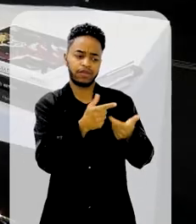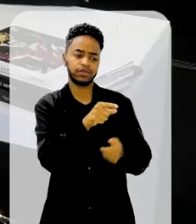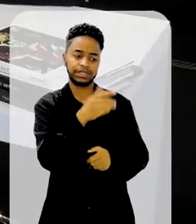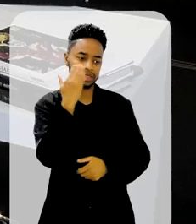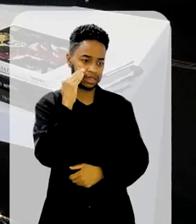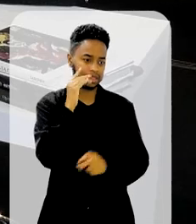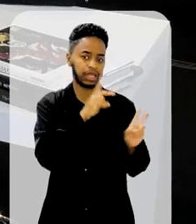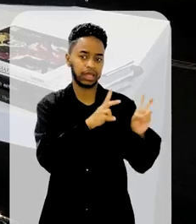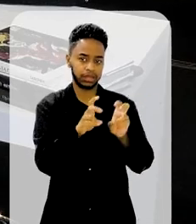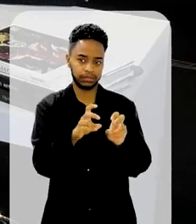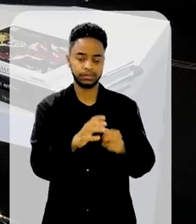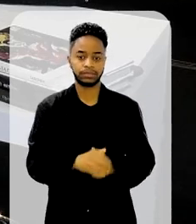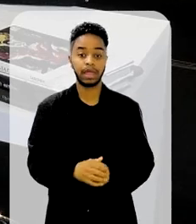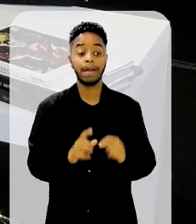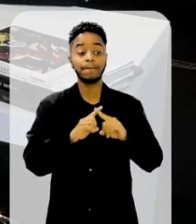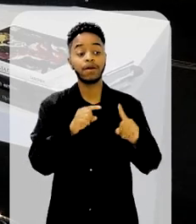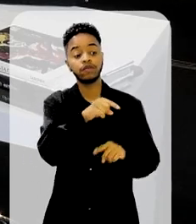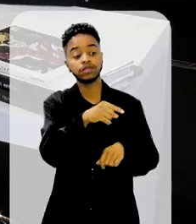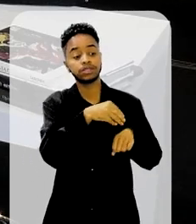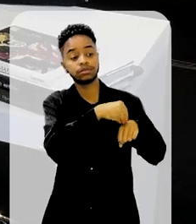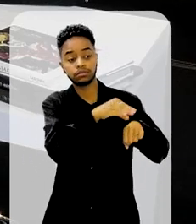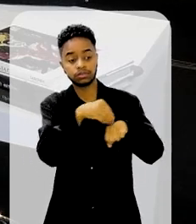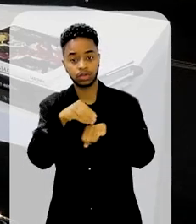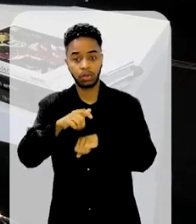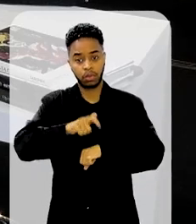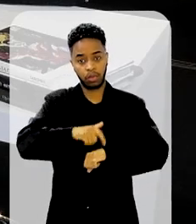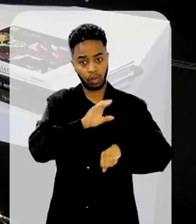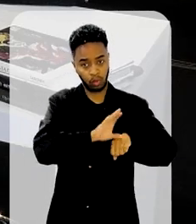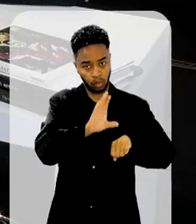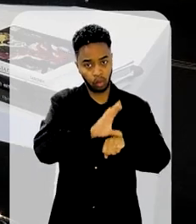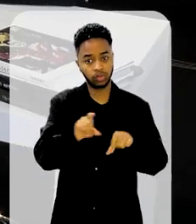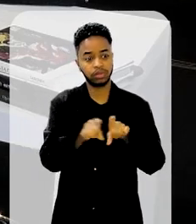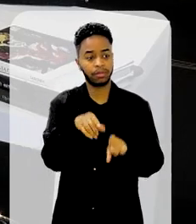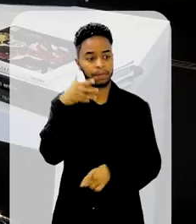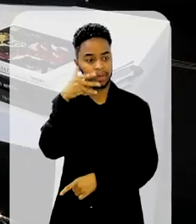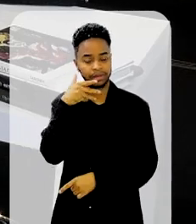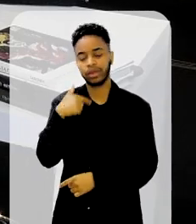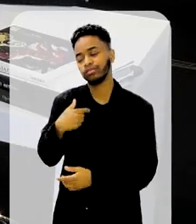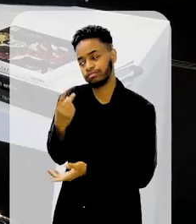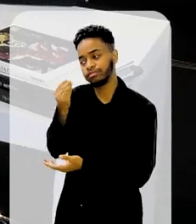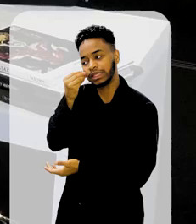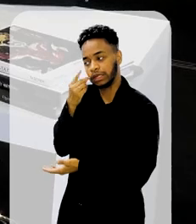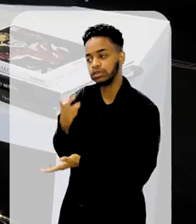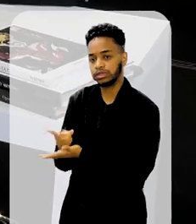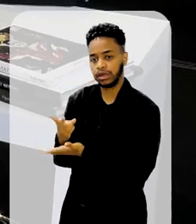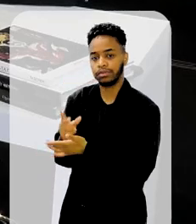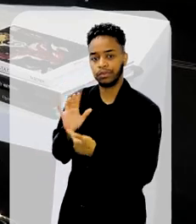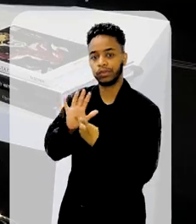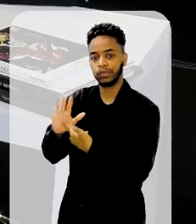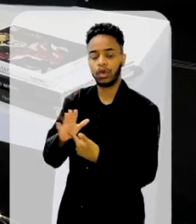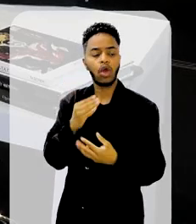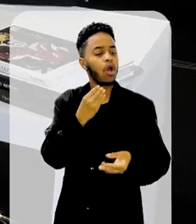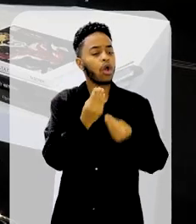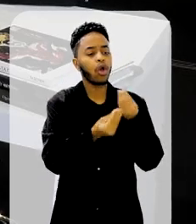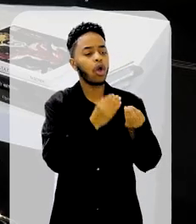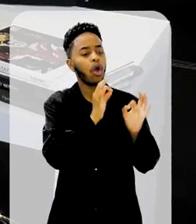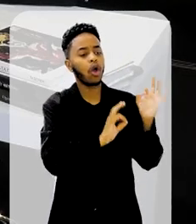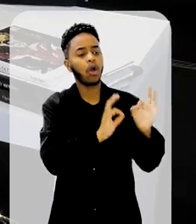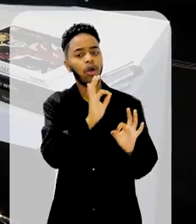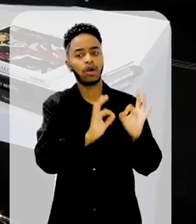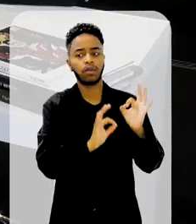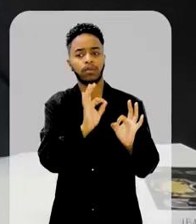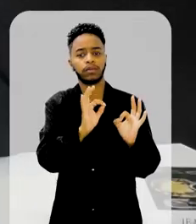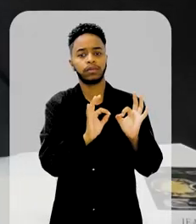entendimento né isso e você passa esse entendimento nos seus cursos nas suas palestras Procuro sempre passar isso como é que você